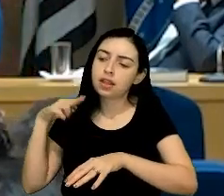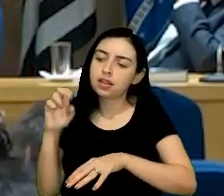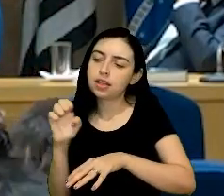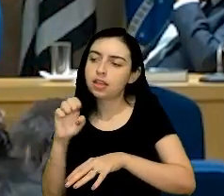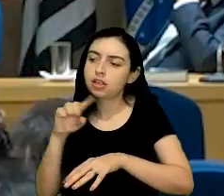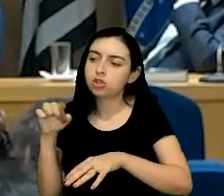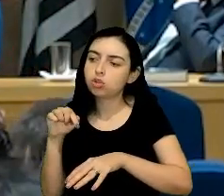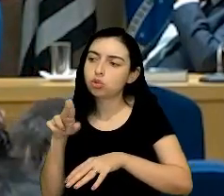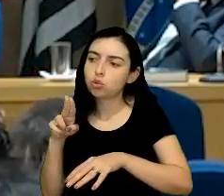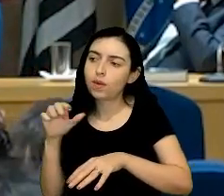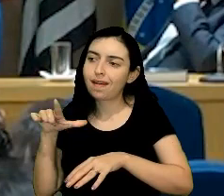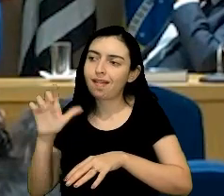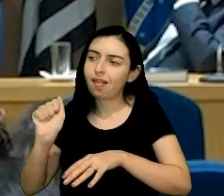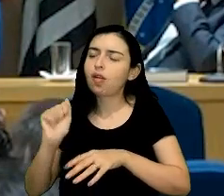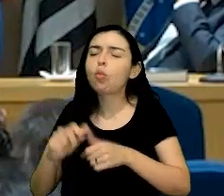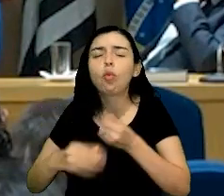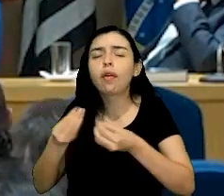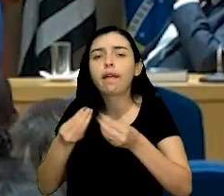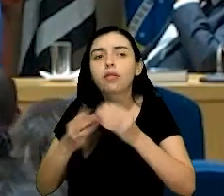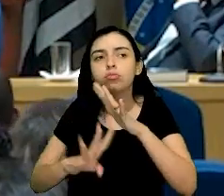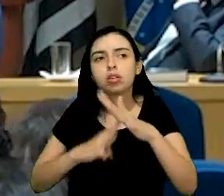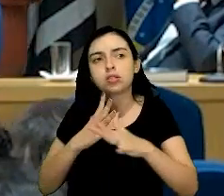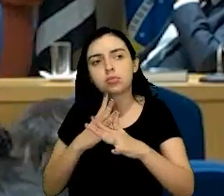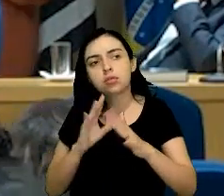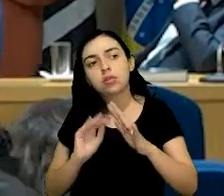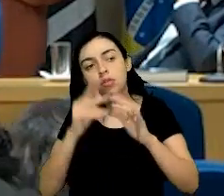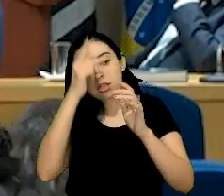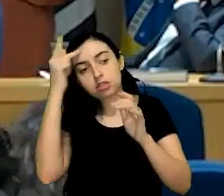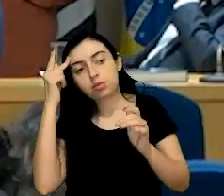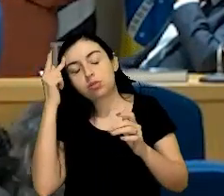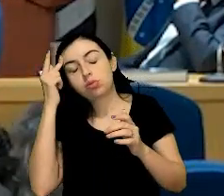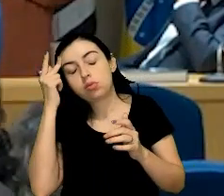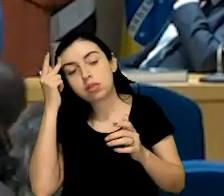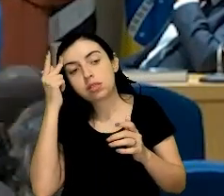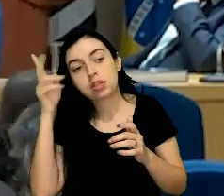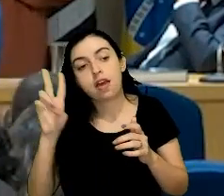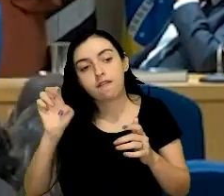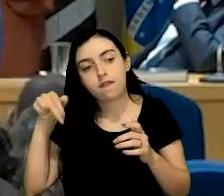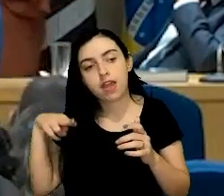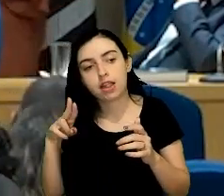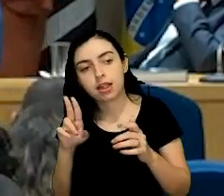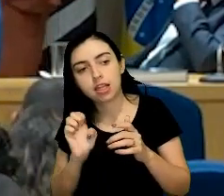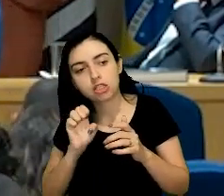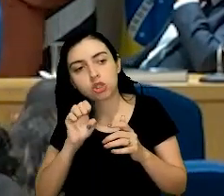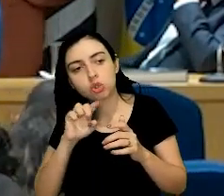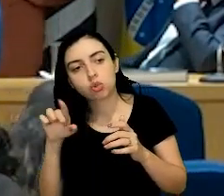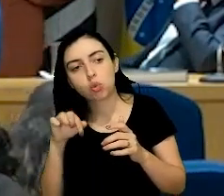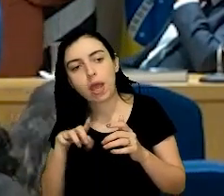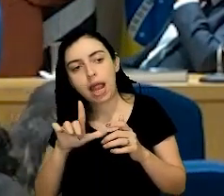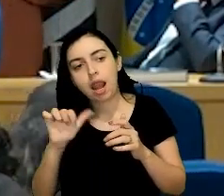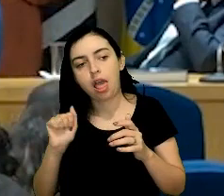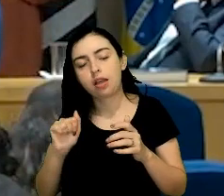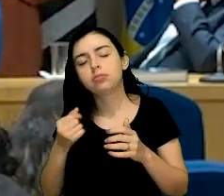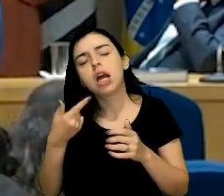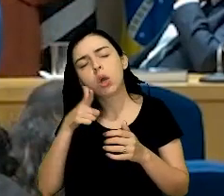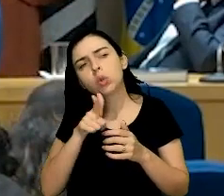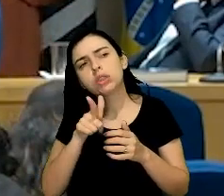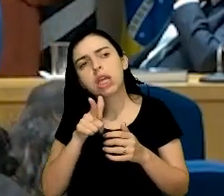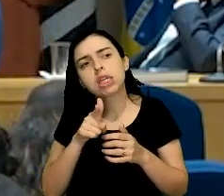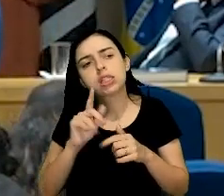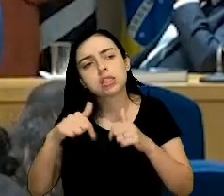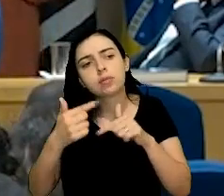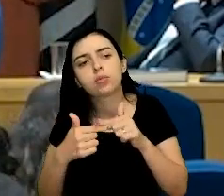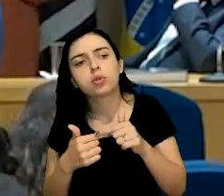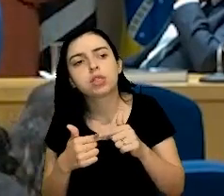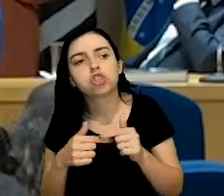dessa migração venezuelana aqui? Esse primeiro fluxo de venezuelanos que ocorre, particularmente depois de 2005